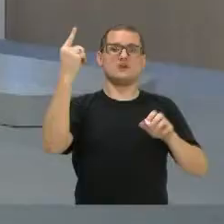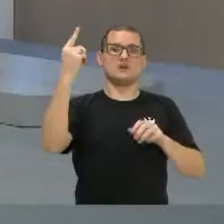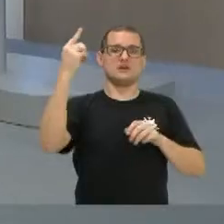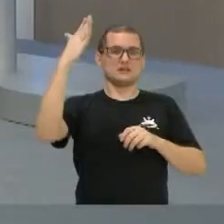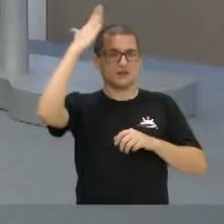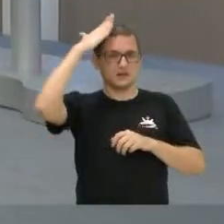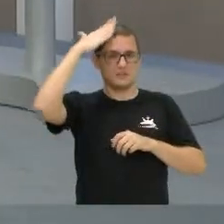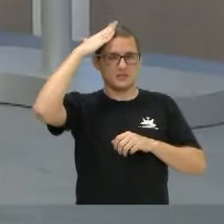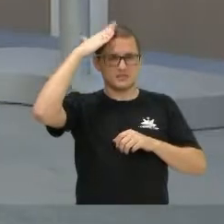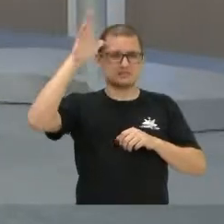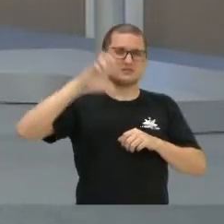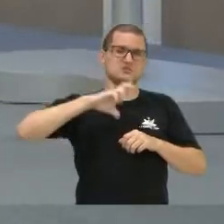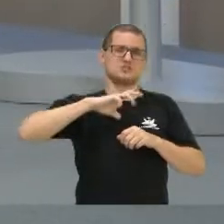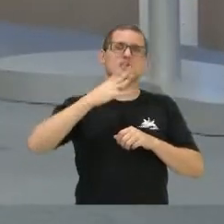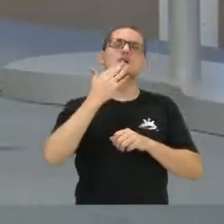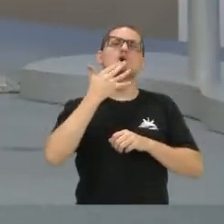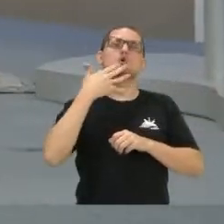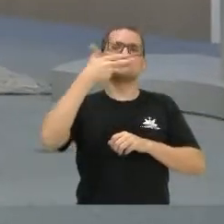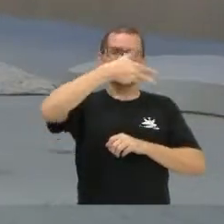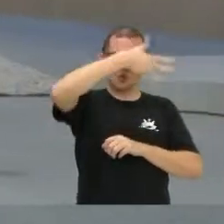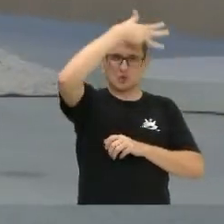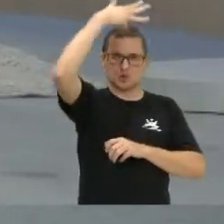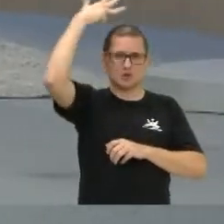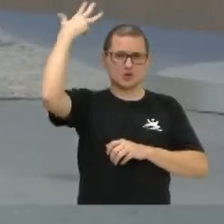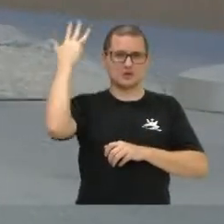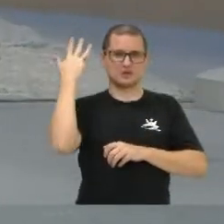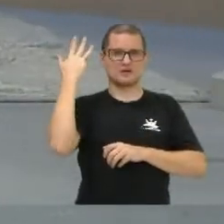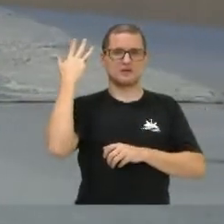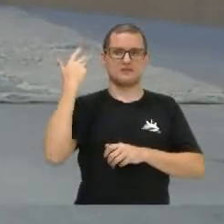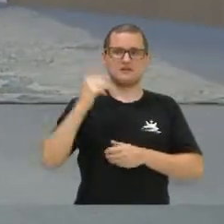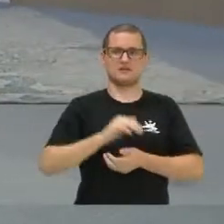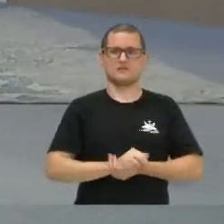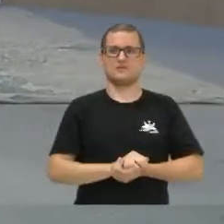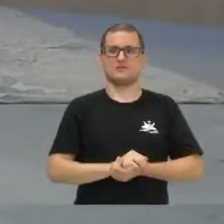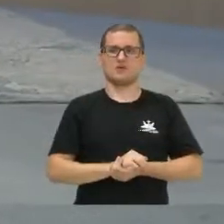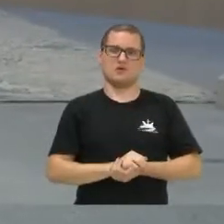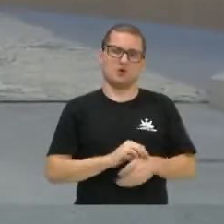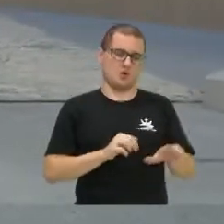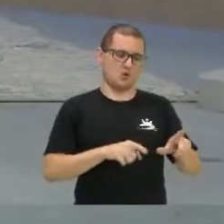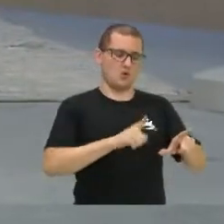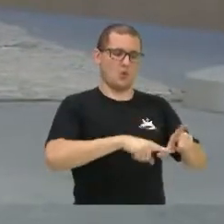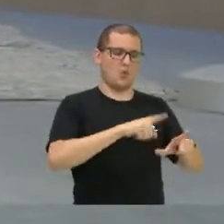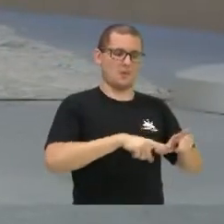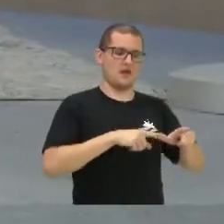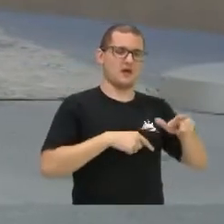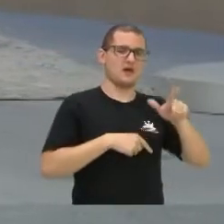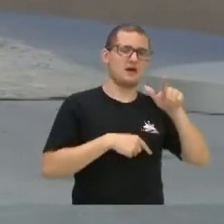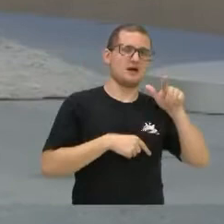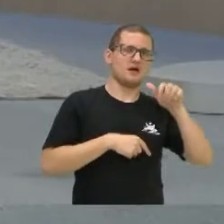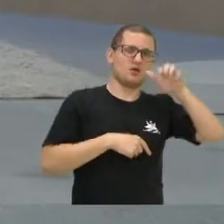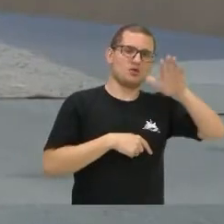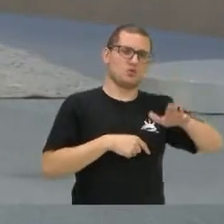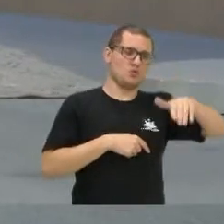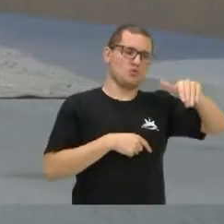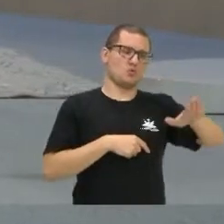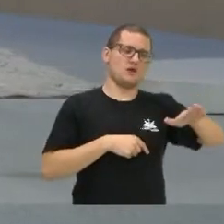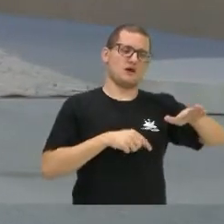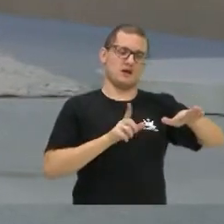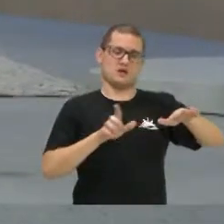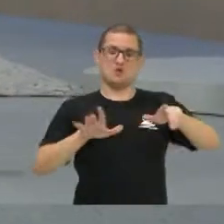íris um pé no mar o outro na terra